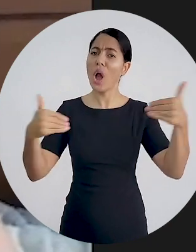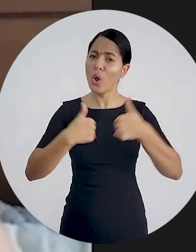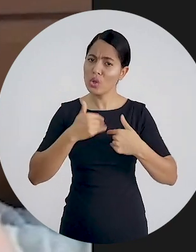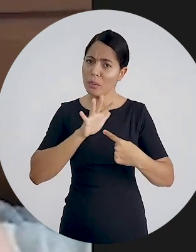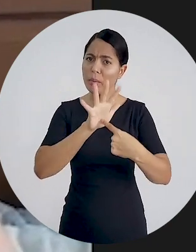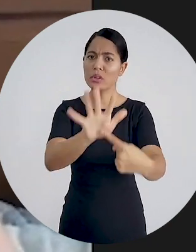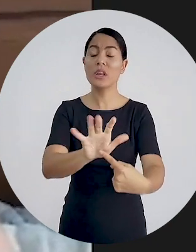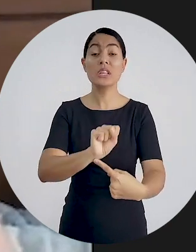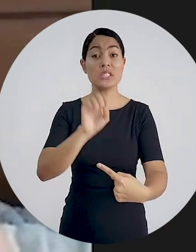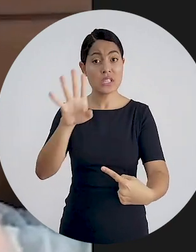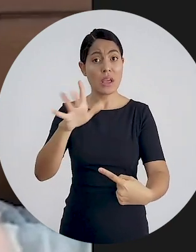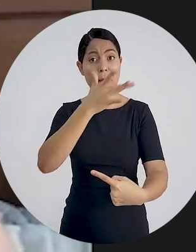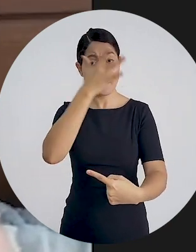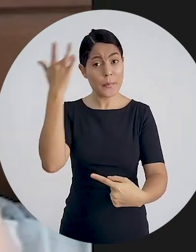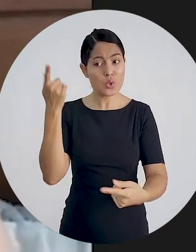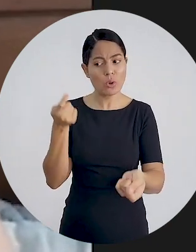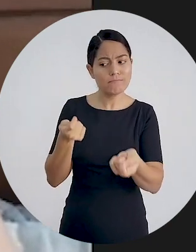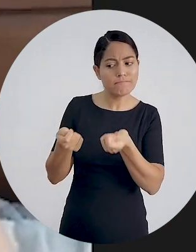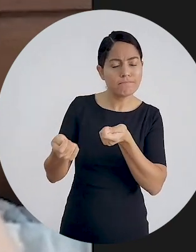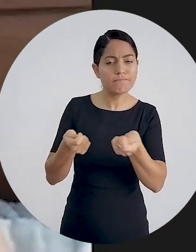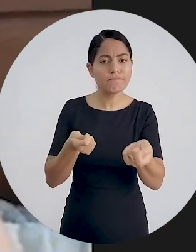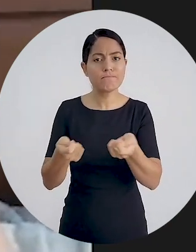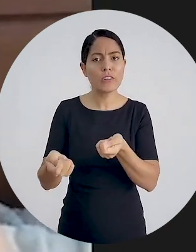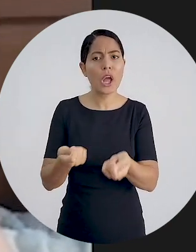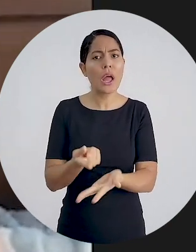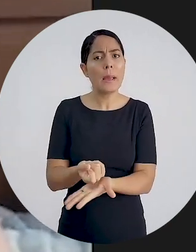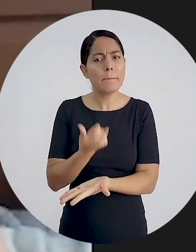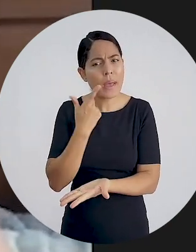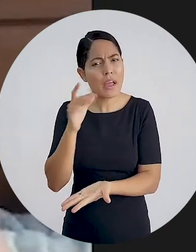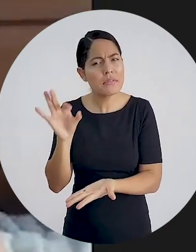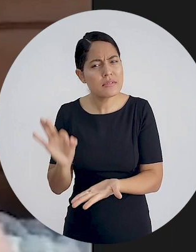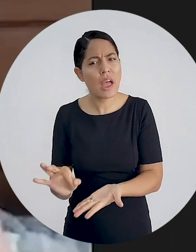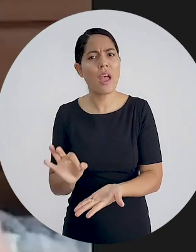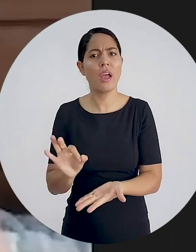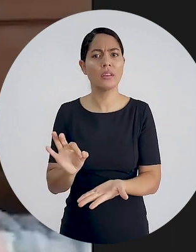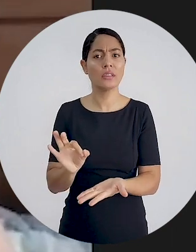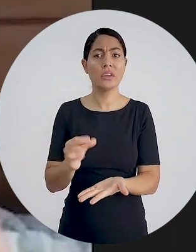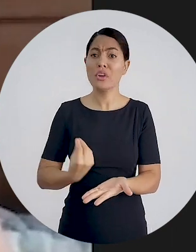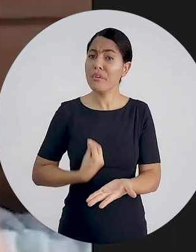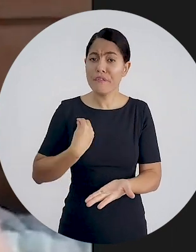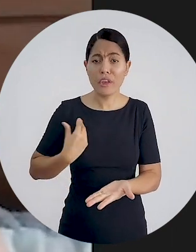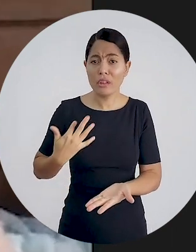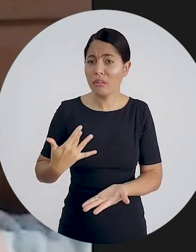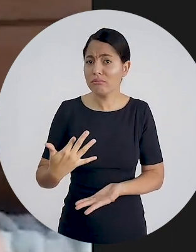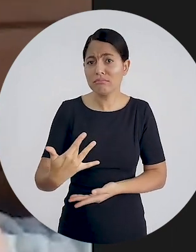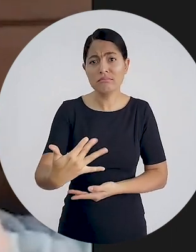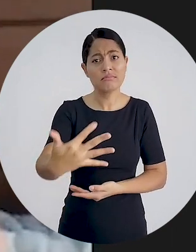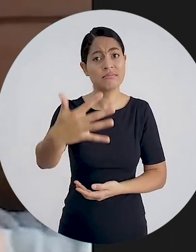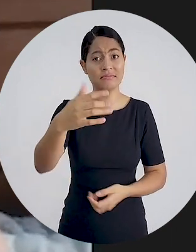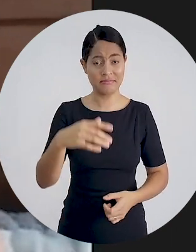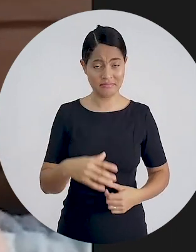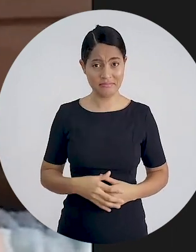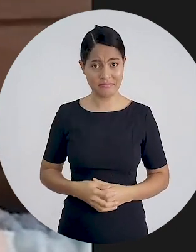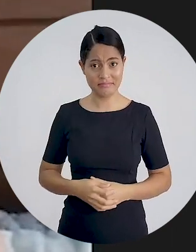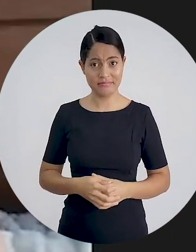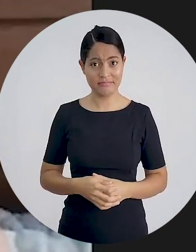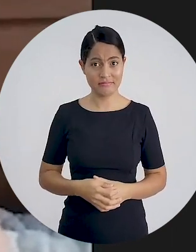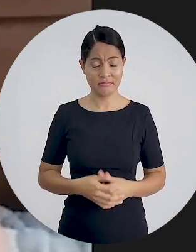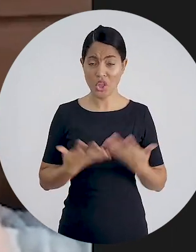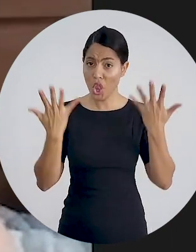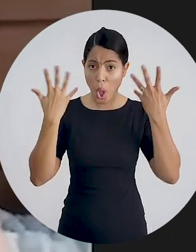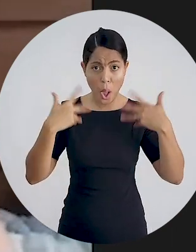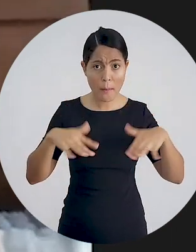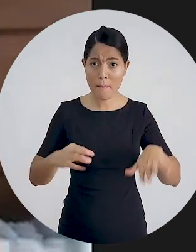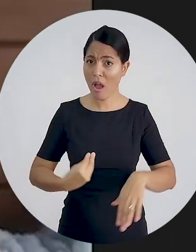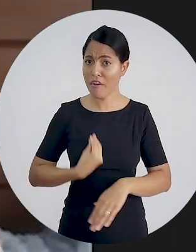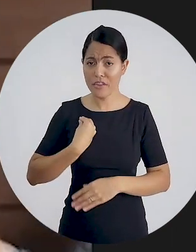controlado, o autismo medicado, a pessoa tem uma vida praticamente normal. O que é